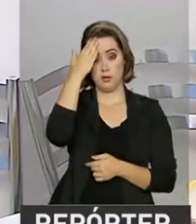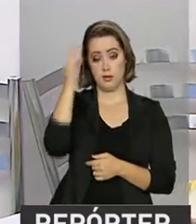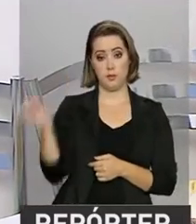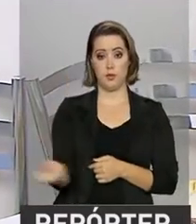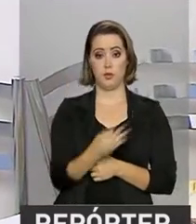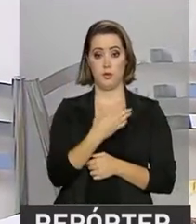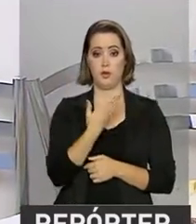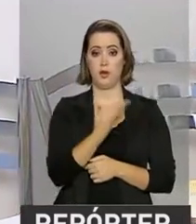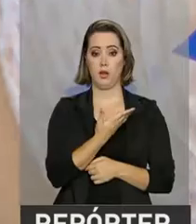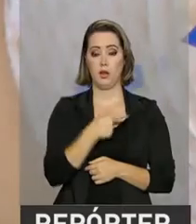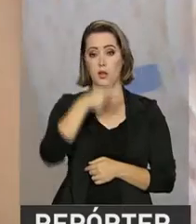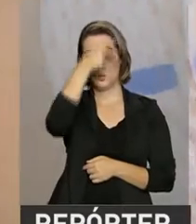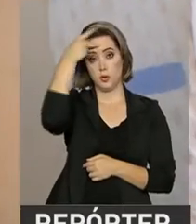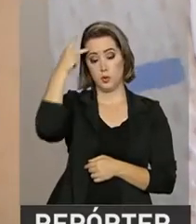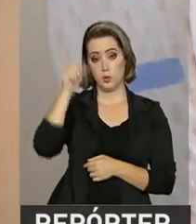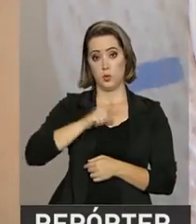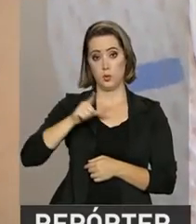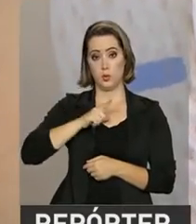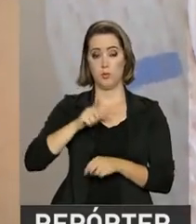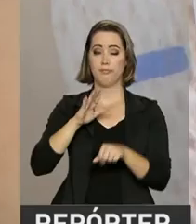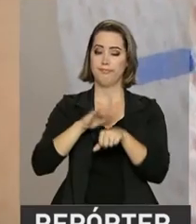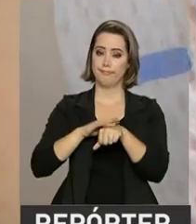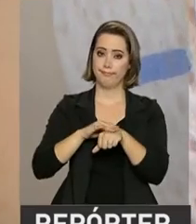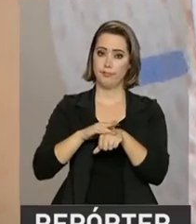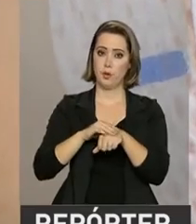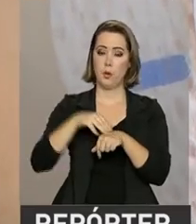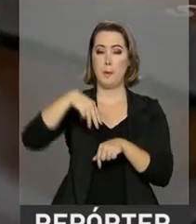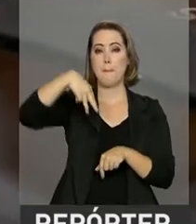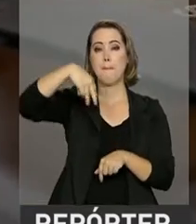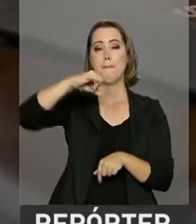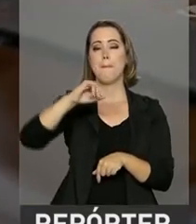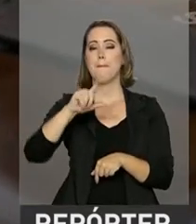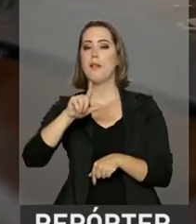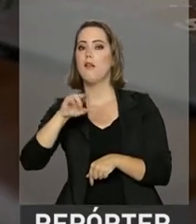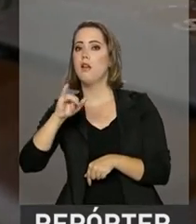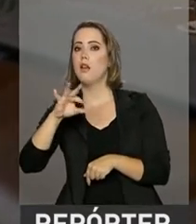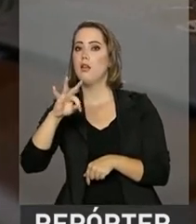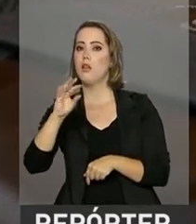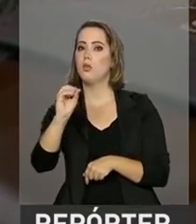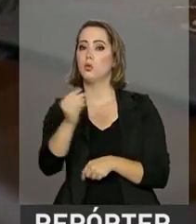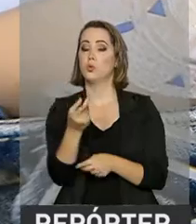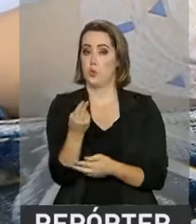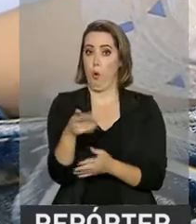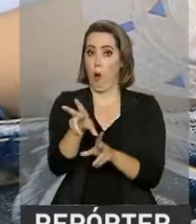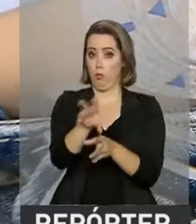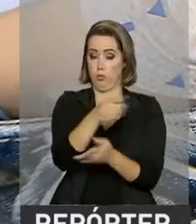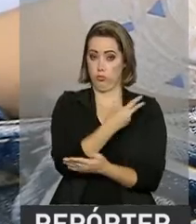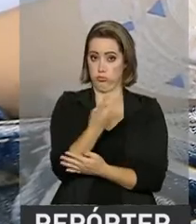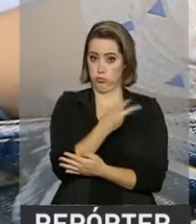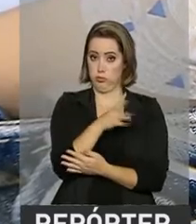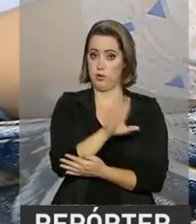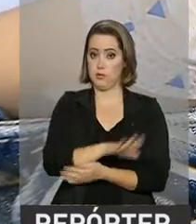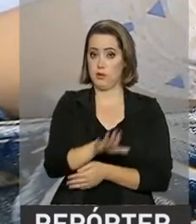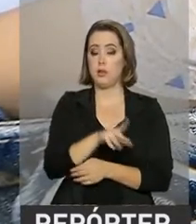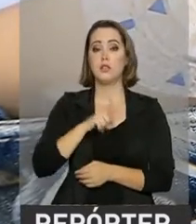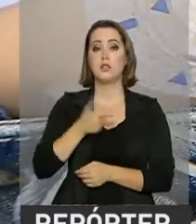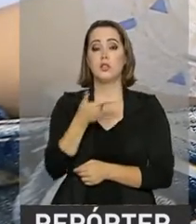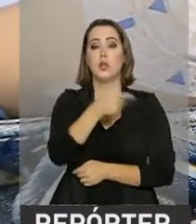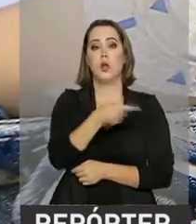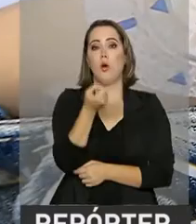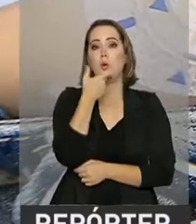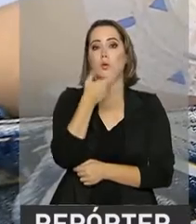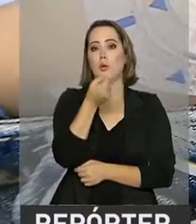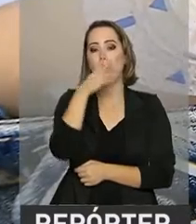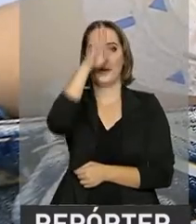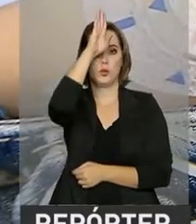novidade pacientes com diabetes mellitus tipo 1 igual à dos filhos vão contar com outro medicamento de graça